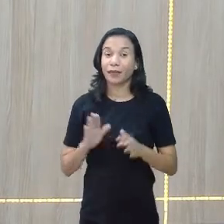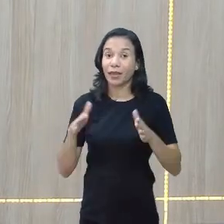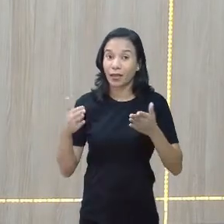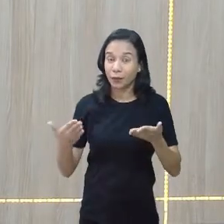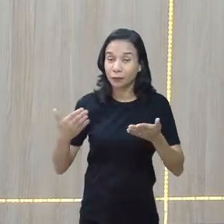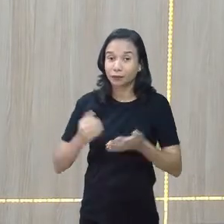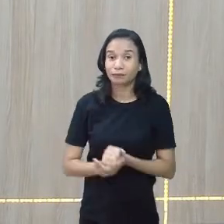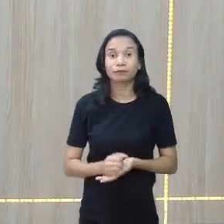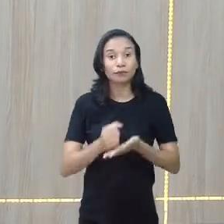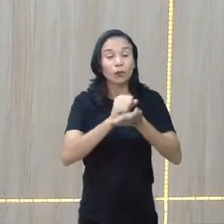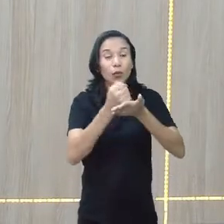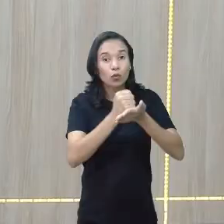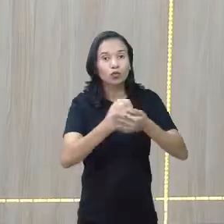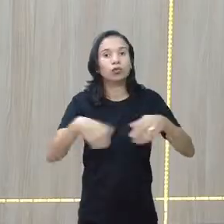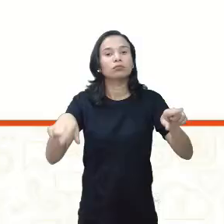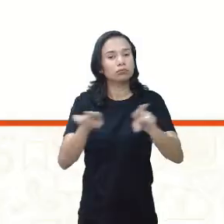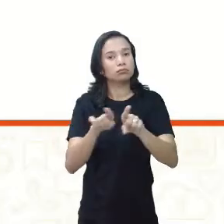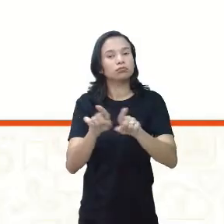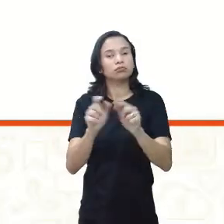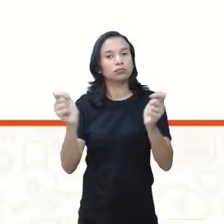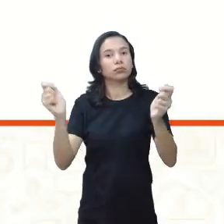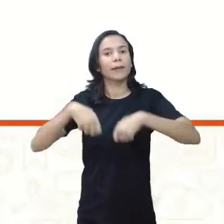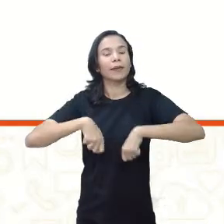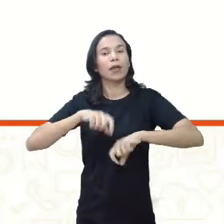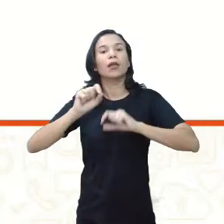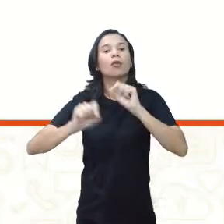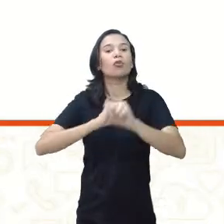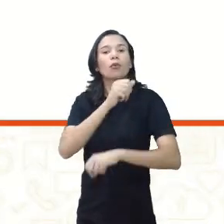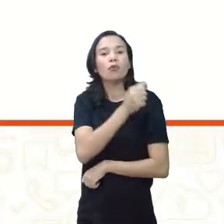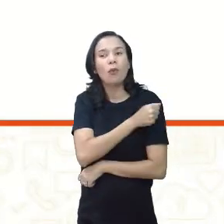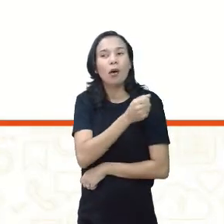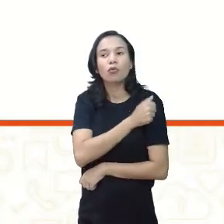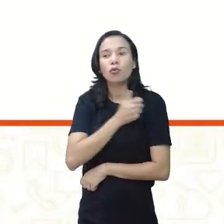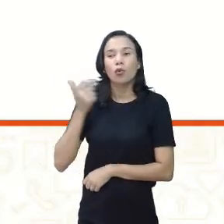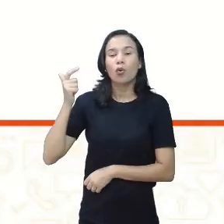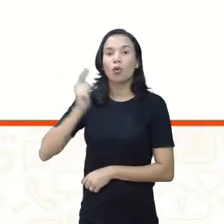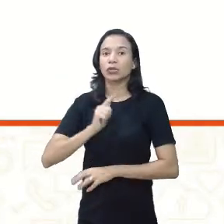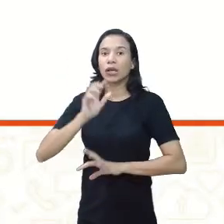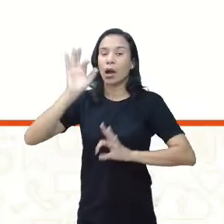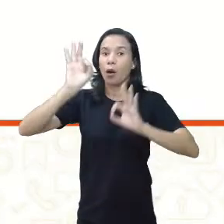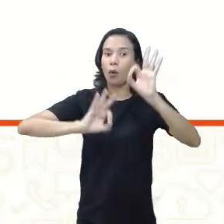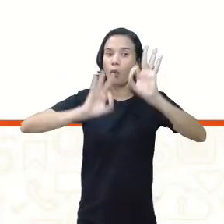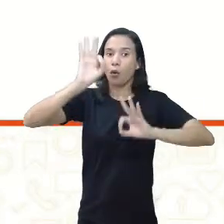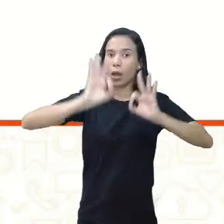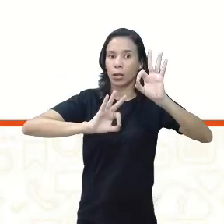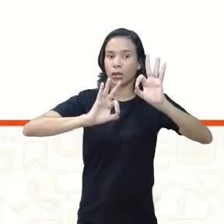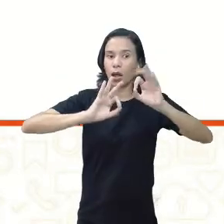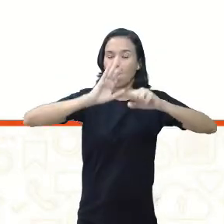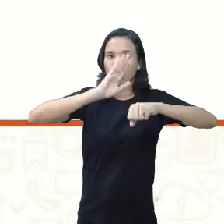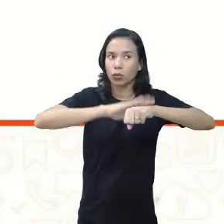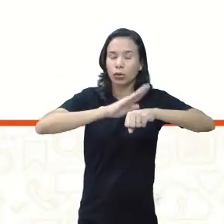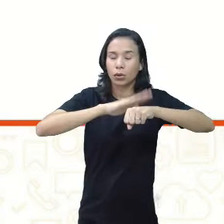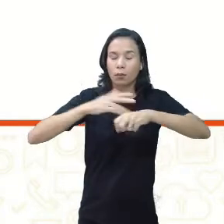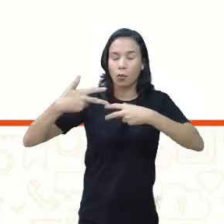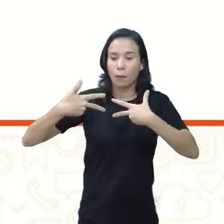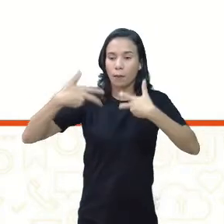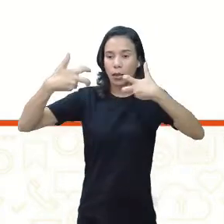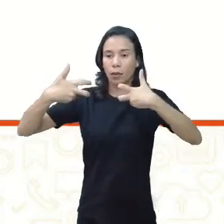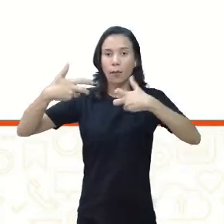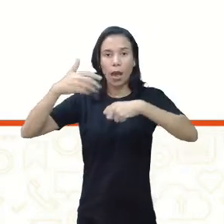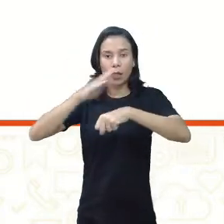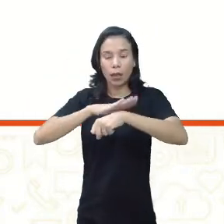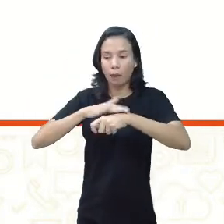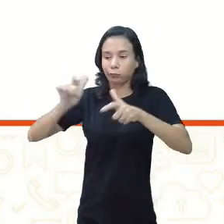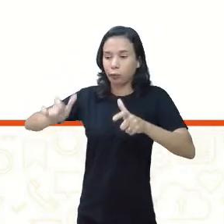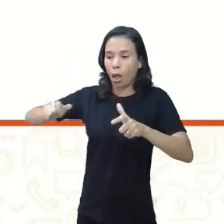Então, o jogo também possibilita que o estudante possa se ordenar no tempo e no espaço, né?